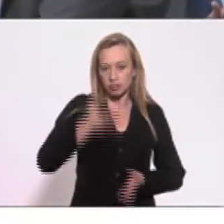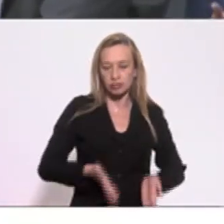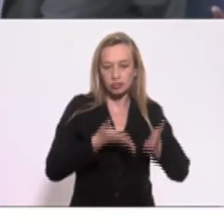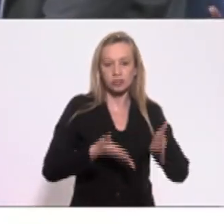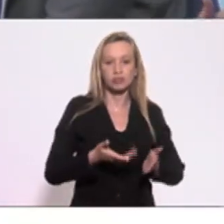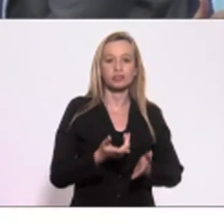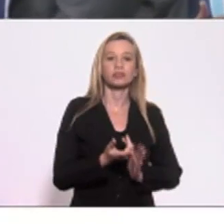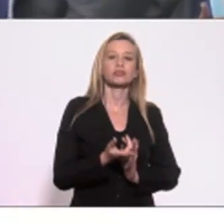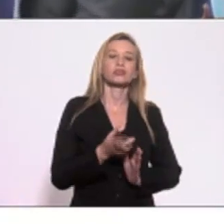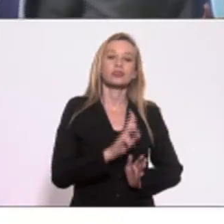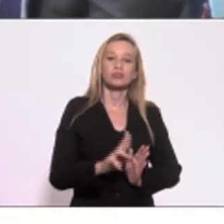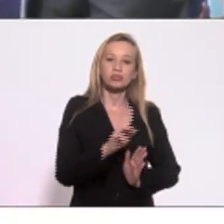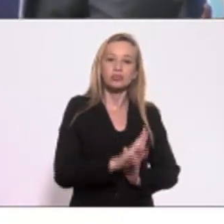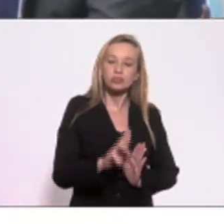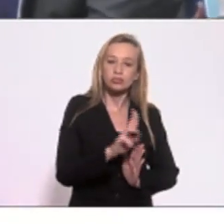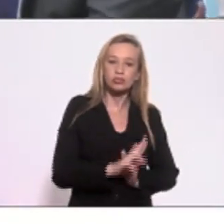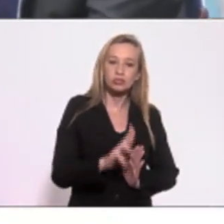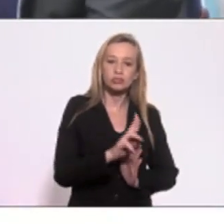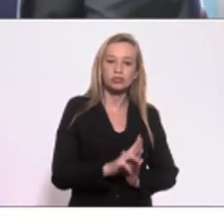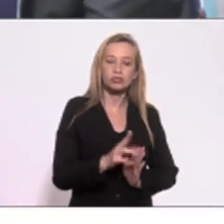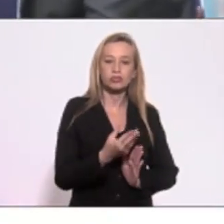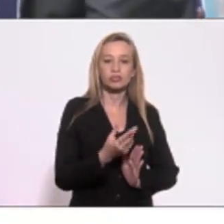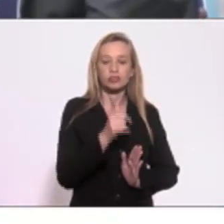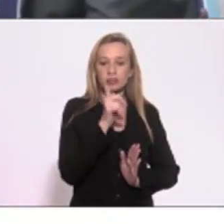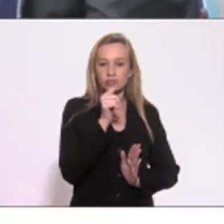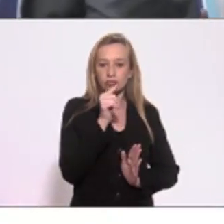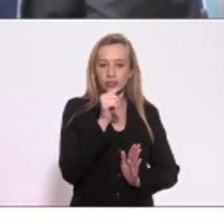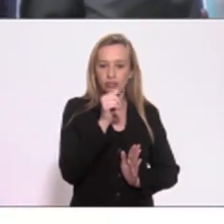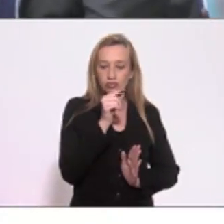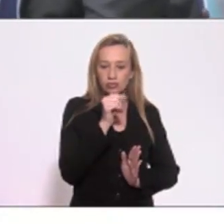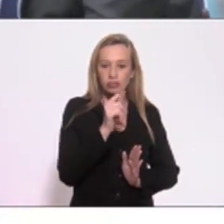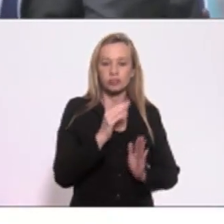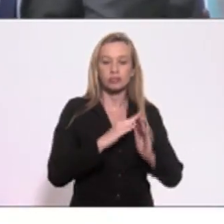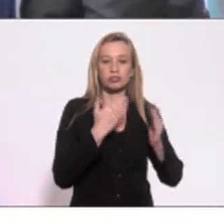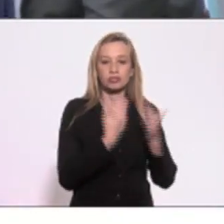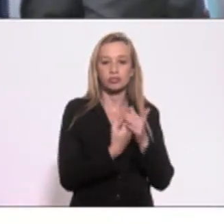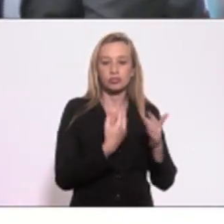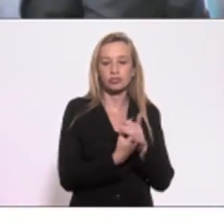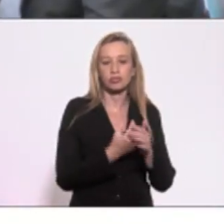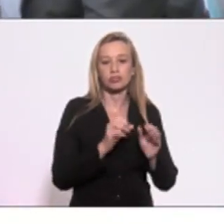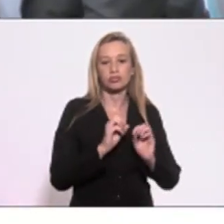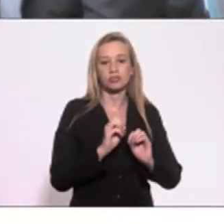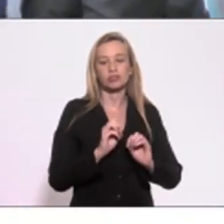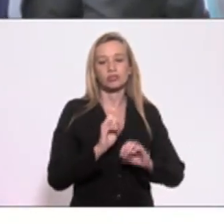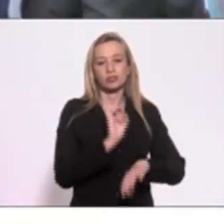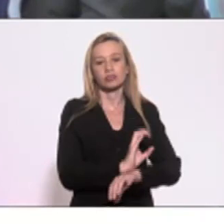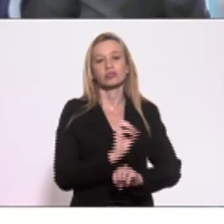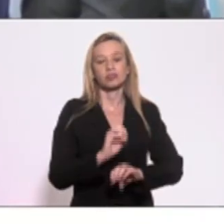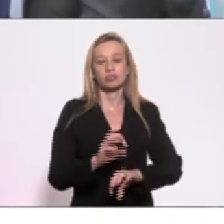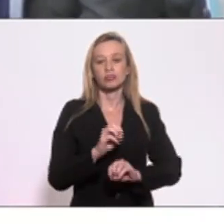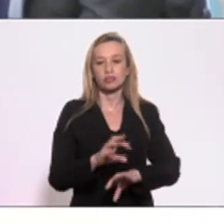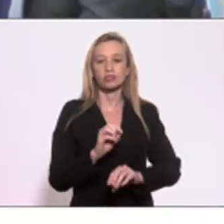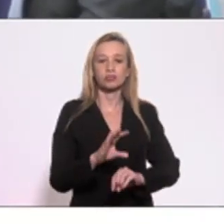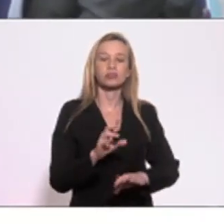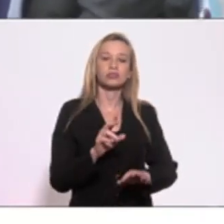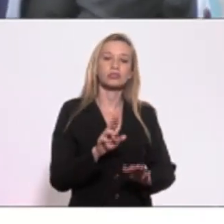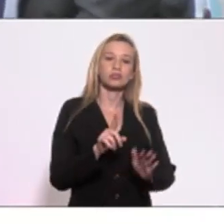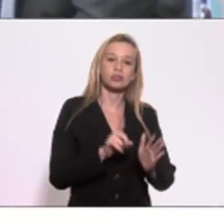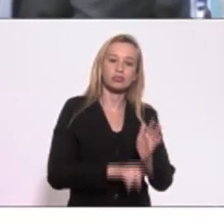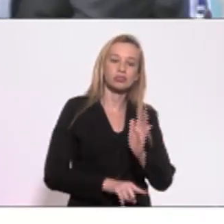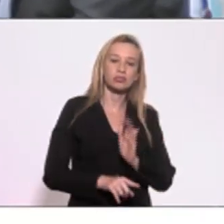do consumo de água e energia elétrica nas unidades escolares da rede pública estadual de ensino. Parecer da Comissão de Constituição e Justiça pela constitucionalidade